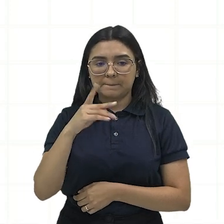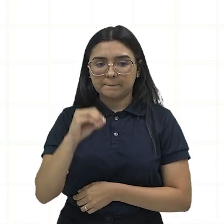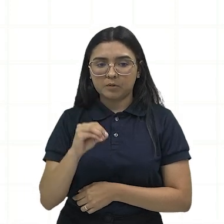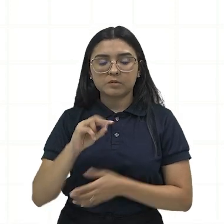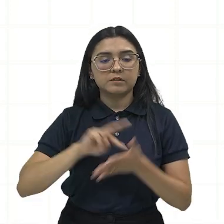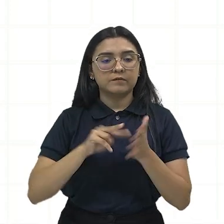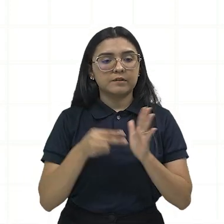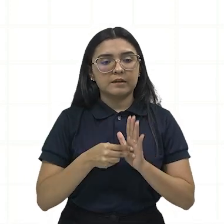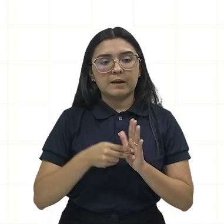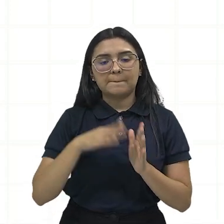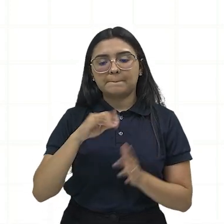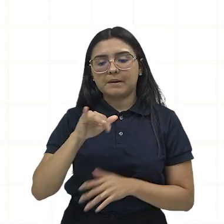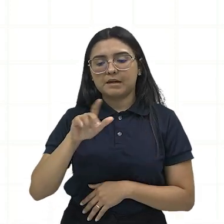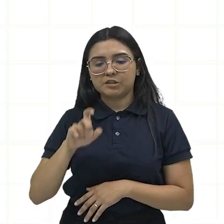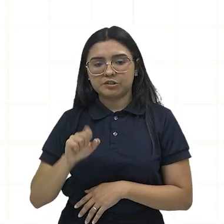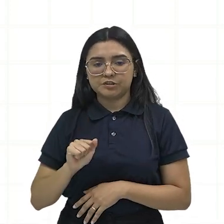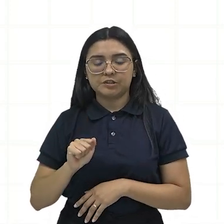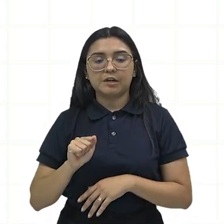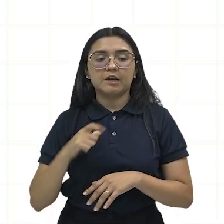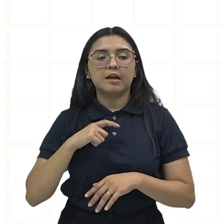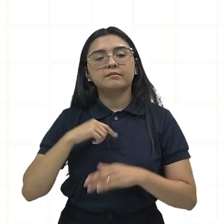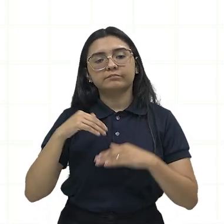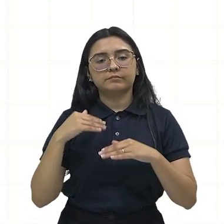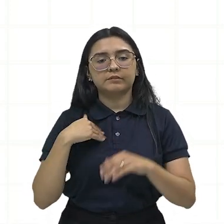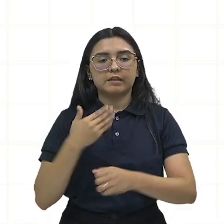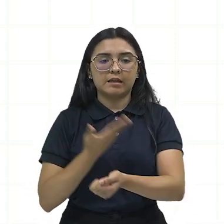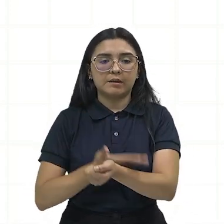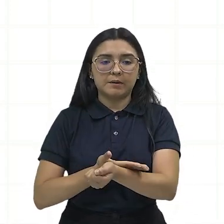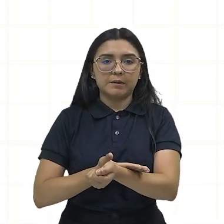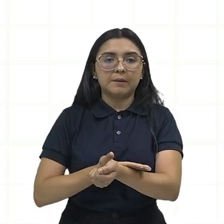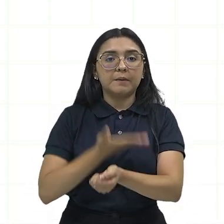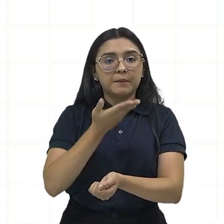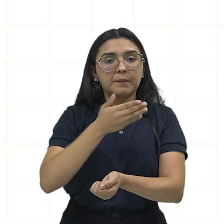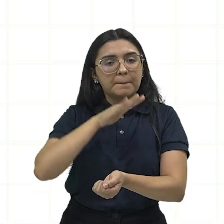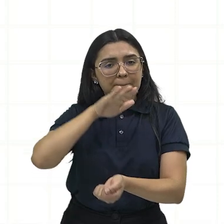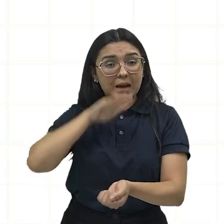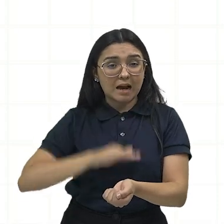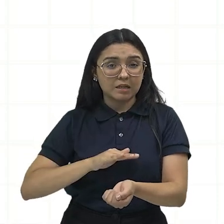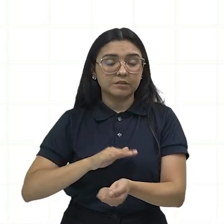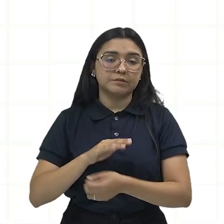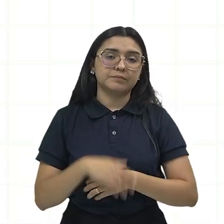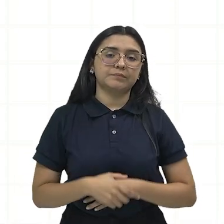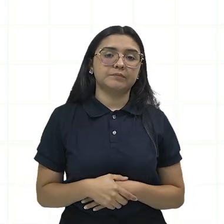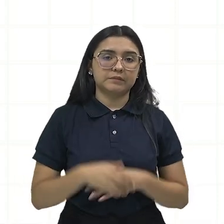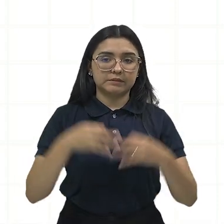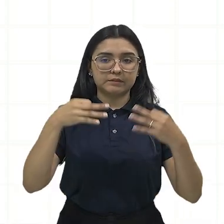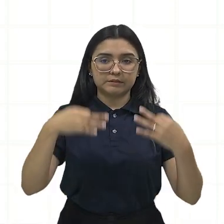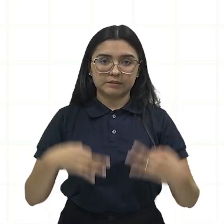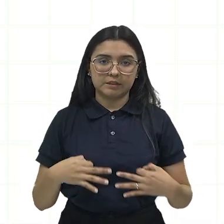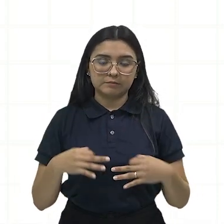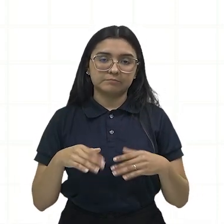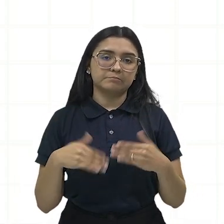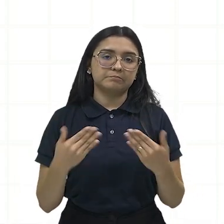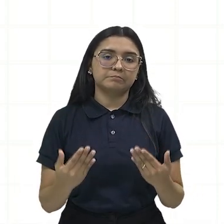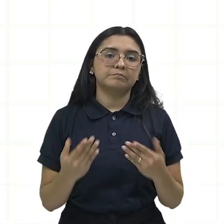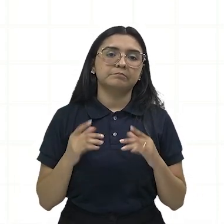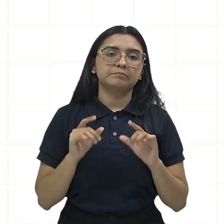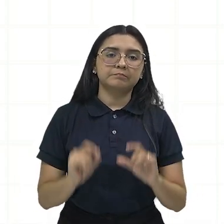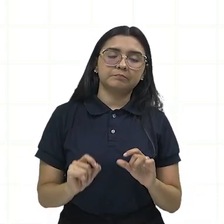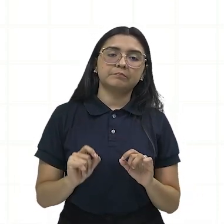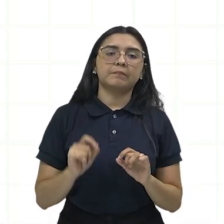baixa. Então, hipotensão é pressão baixa, certo? Que aí